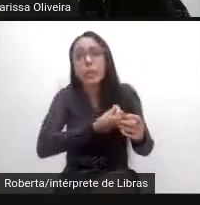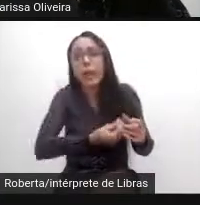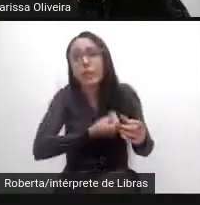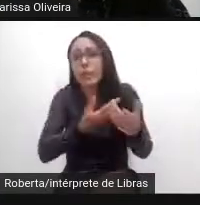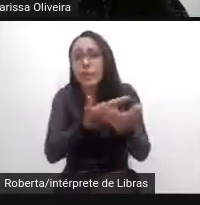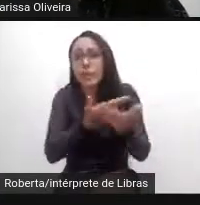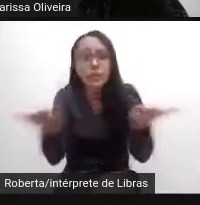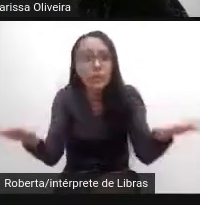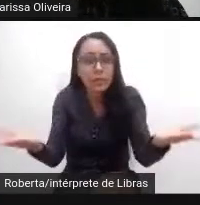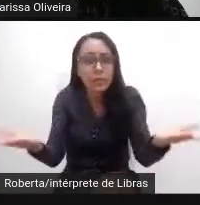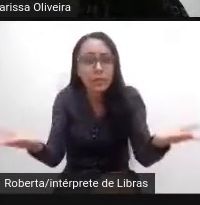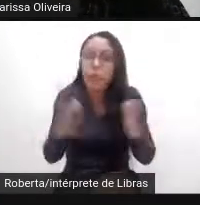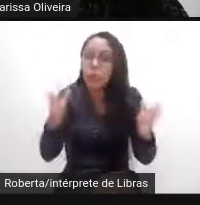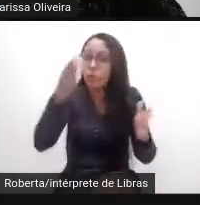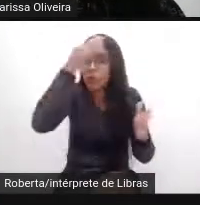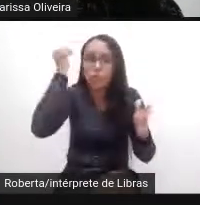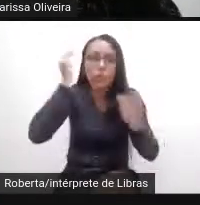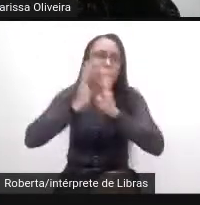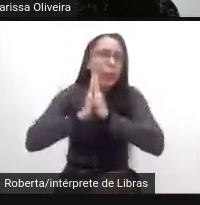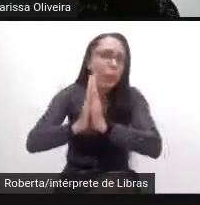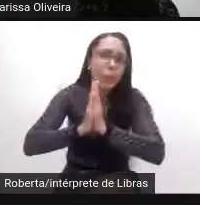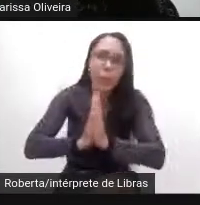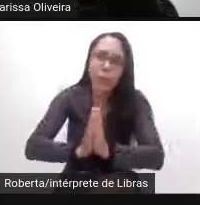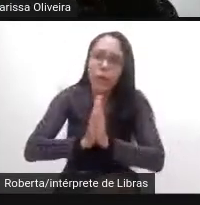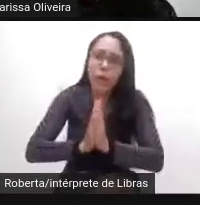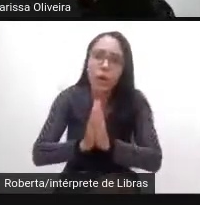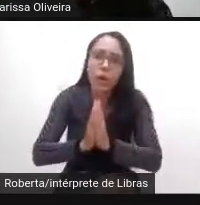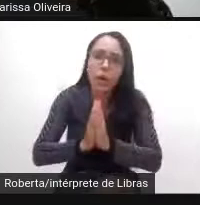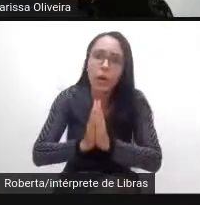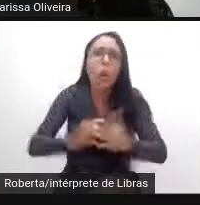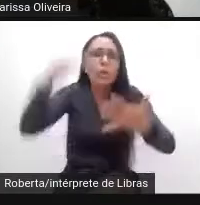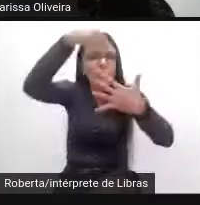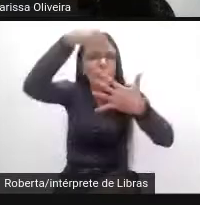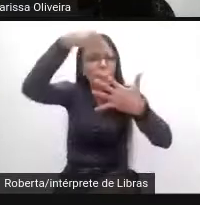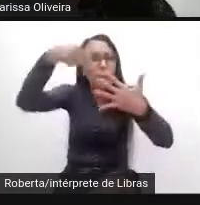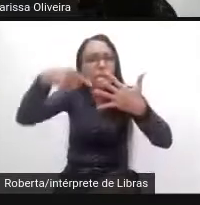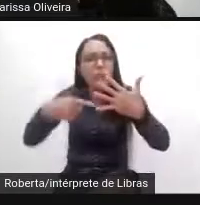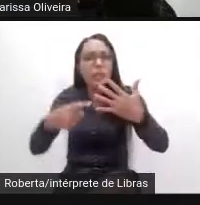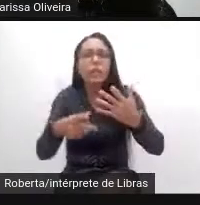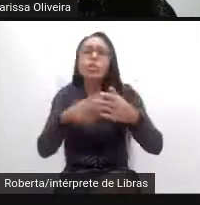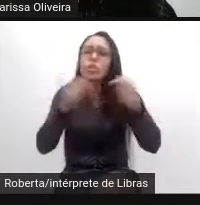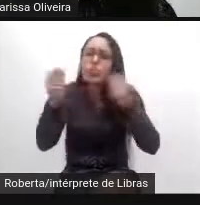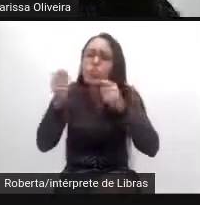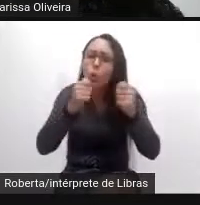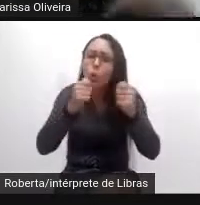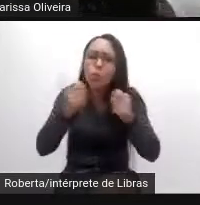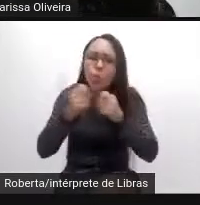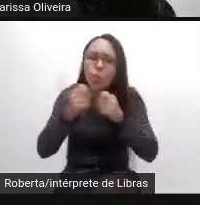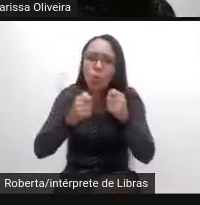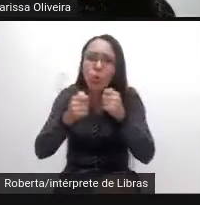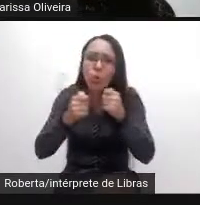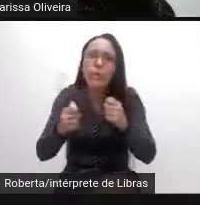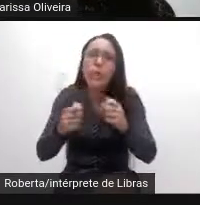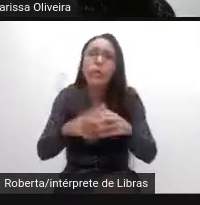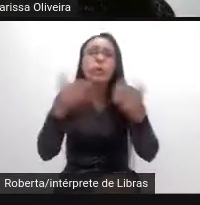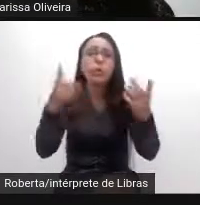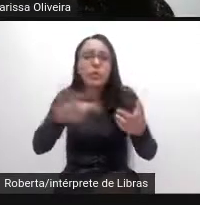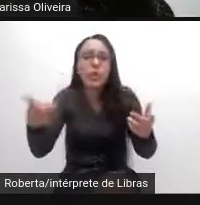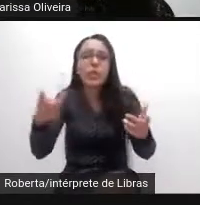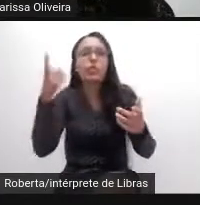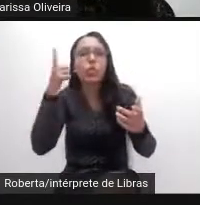não esqueçam, por favor. São medidas que, se vocês utilizarem, vocês vão conseguir não se